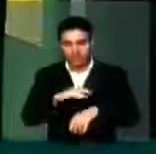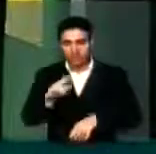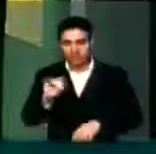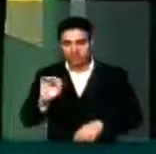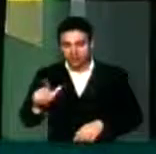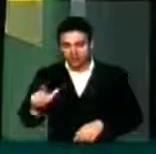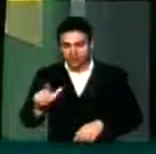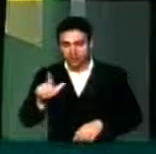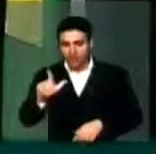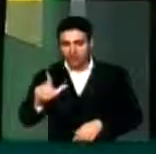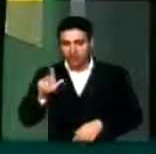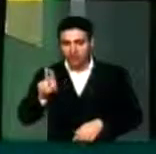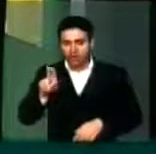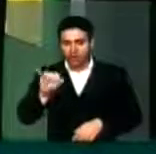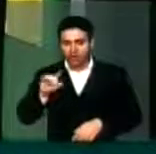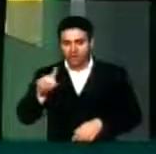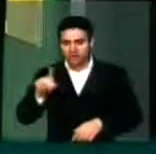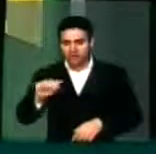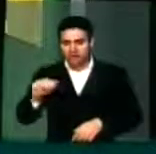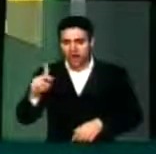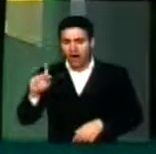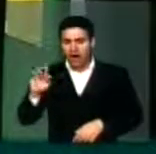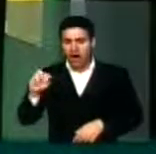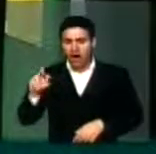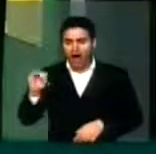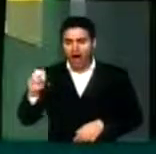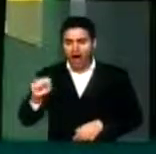Luísa Bairro, cumprimentar o Nelson Cosme,